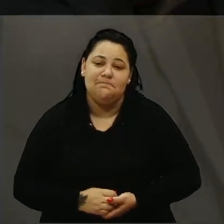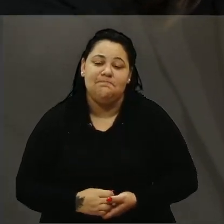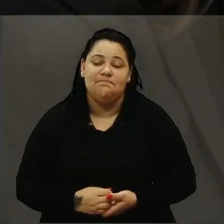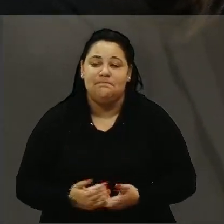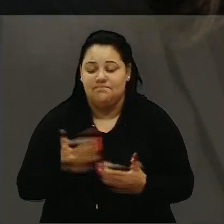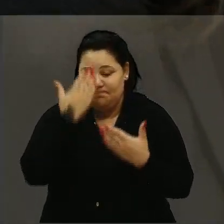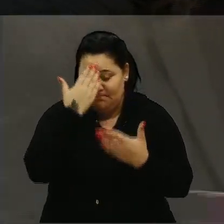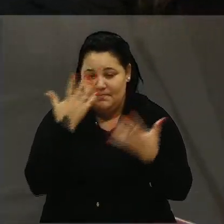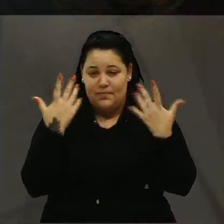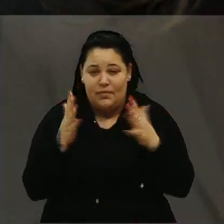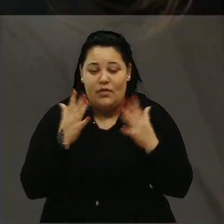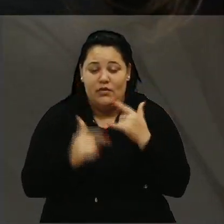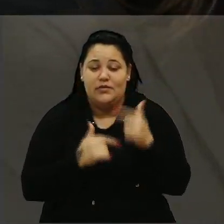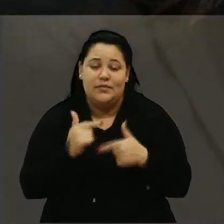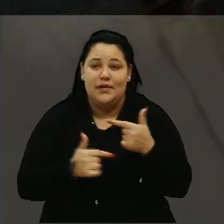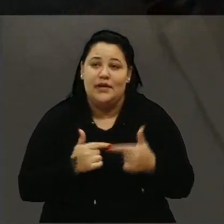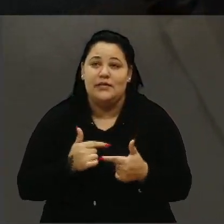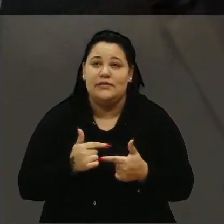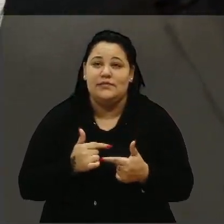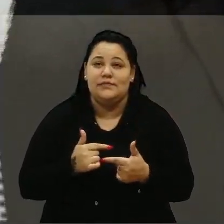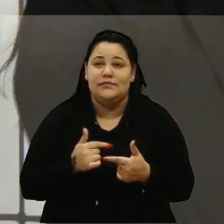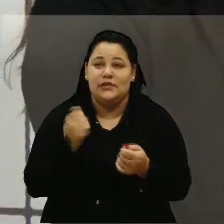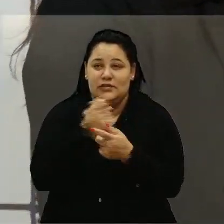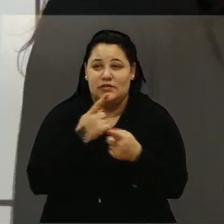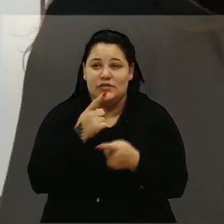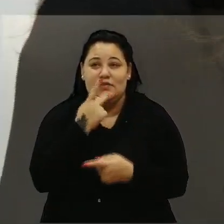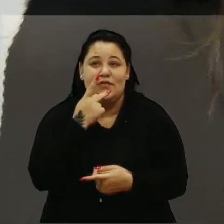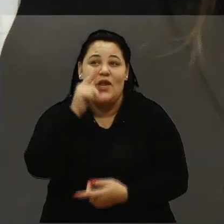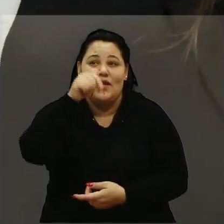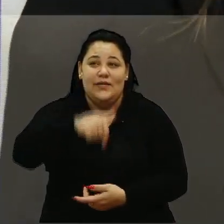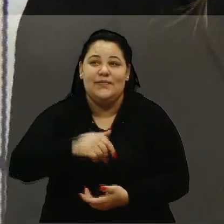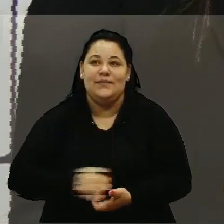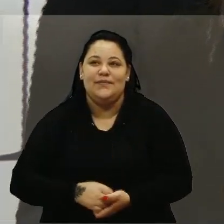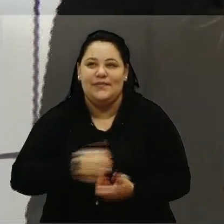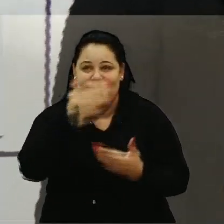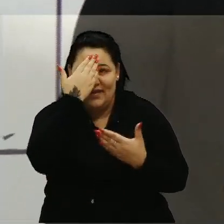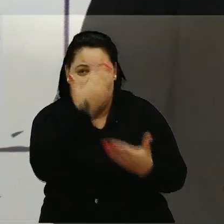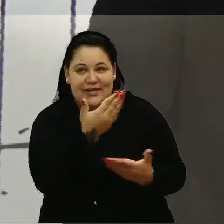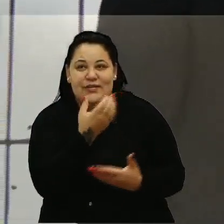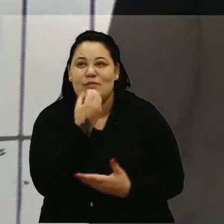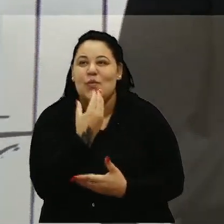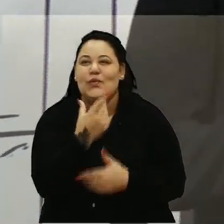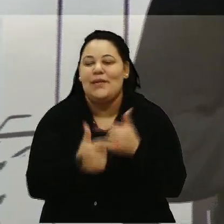pelo trabalho e pelas reflexões que a senhora trouxe aqui no Parlamento. Eu que agradeço. Obrigada, gente. Bom trabalho.